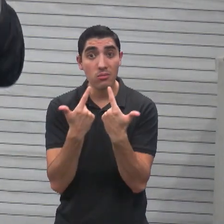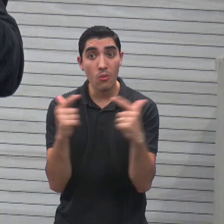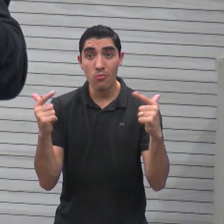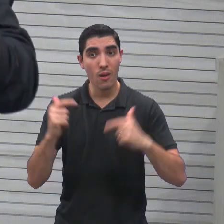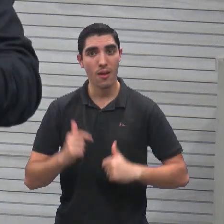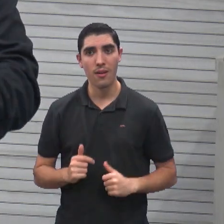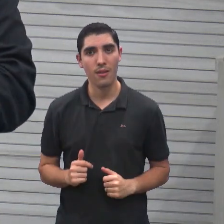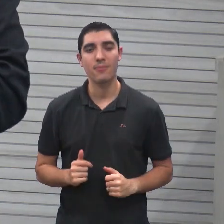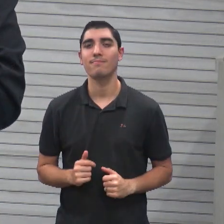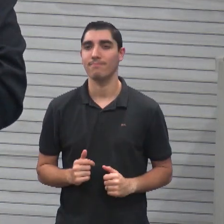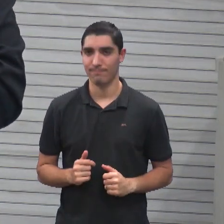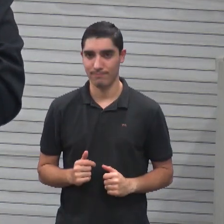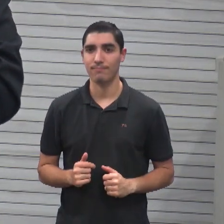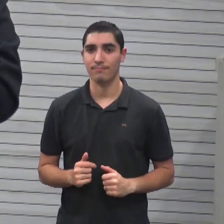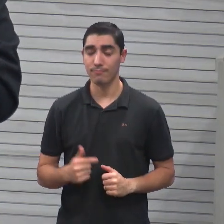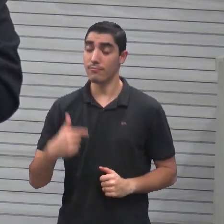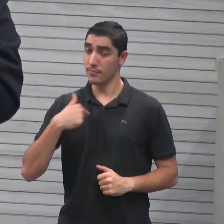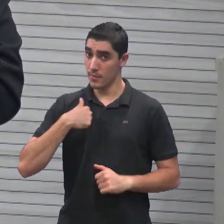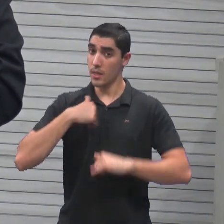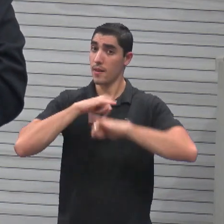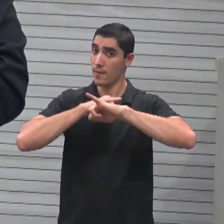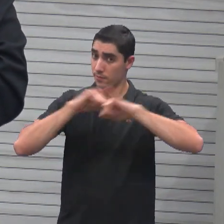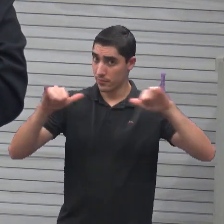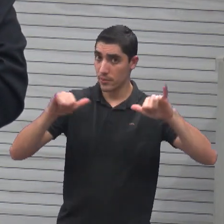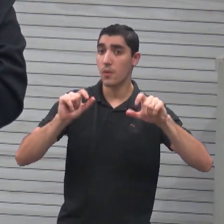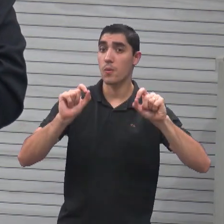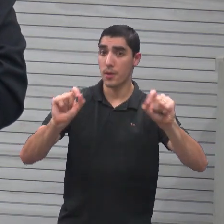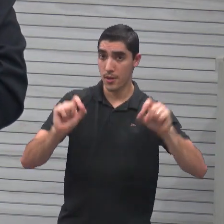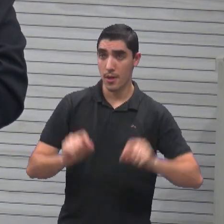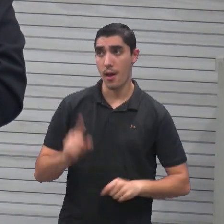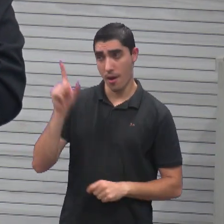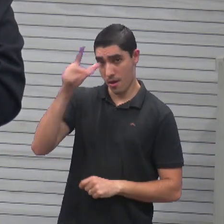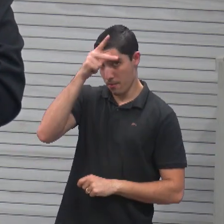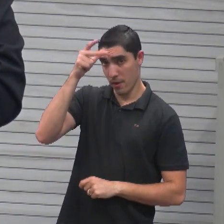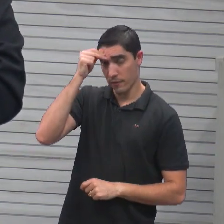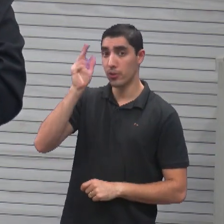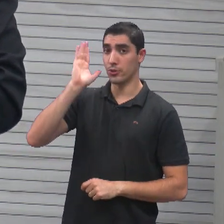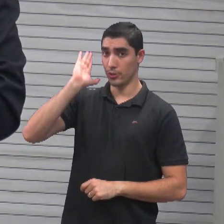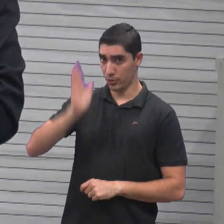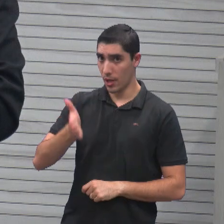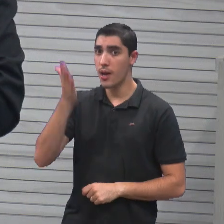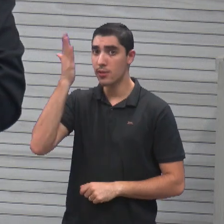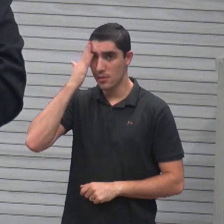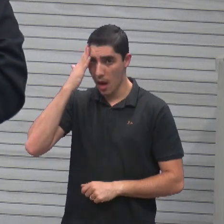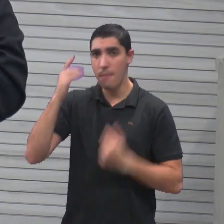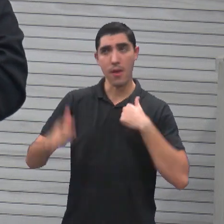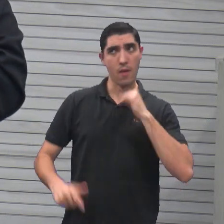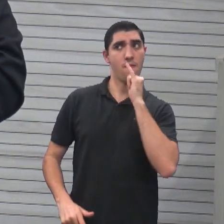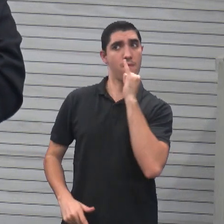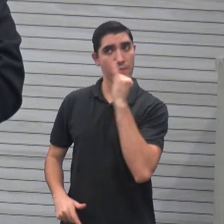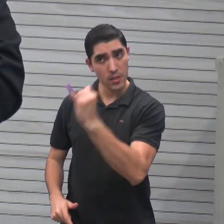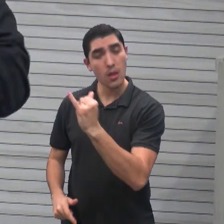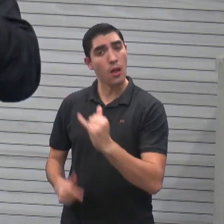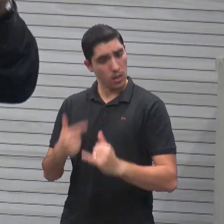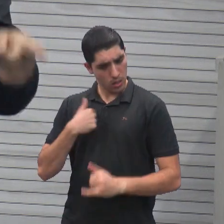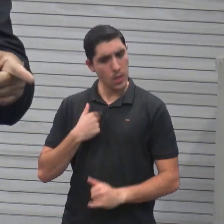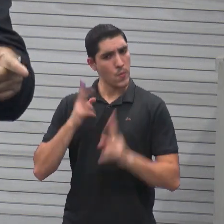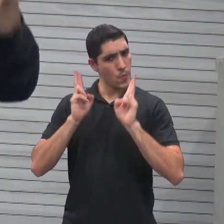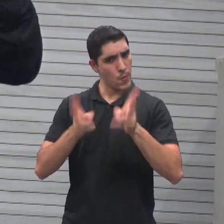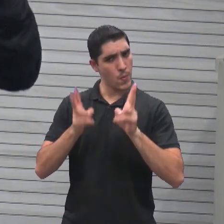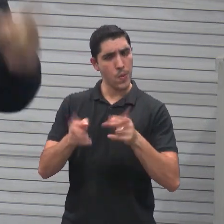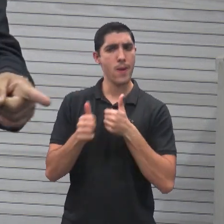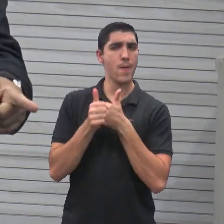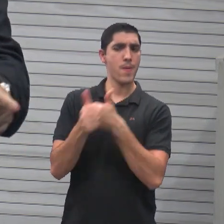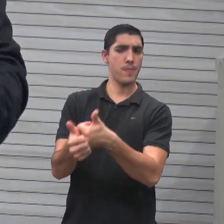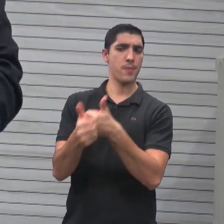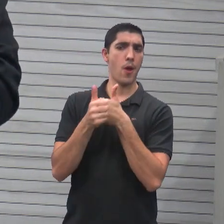deixar registrado que isso é do conhecimento da Prefeitura e a gente vai continuar acompanhando de perto e apontando